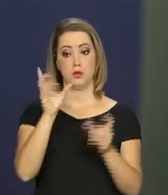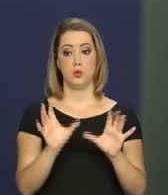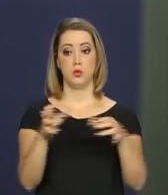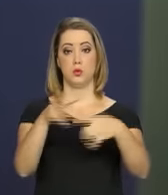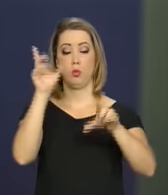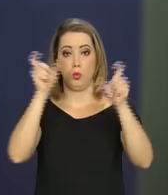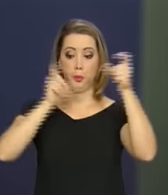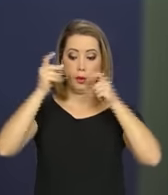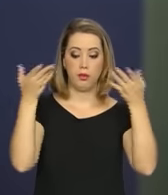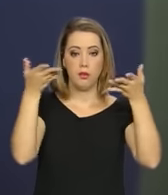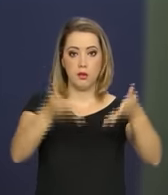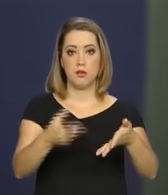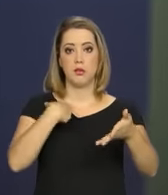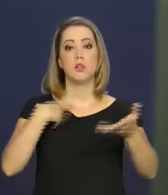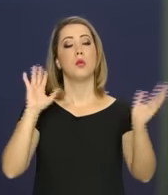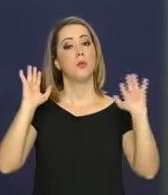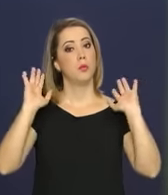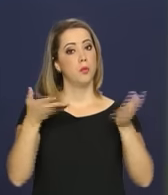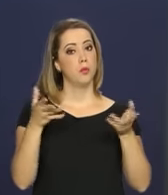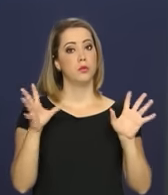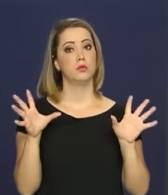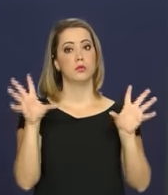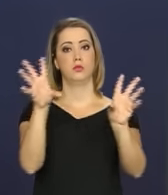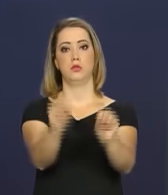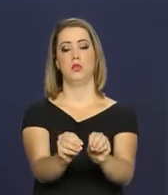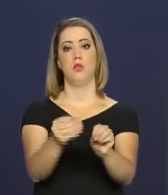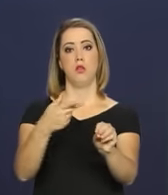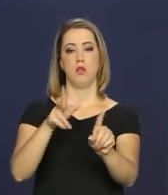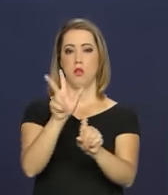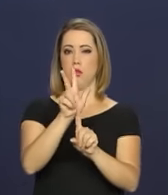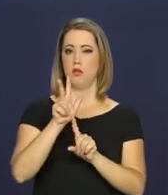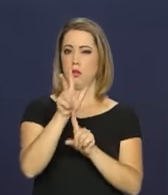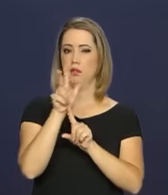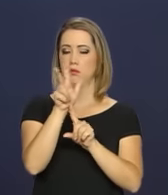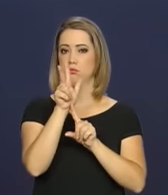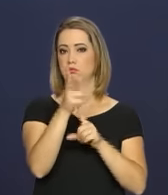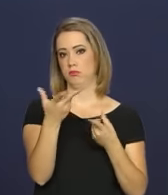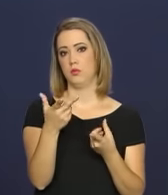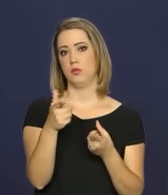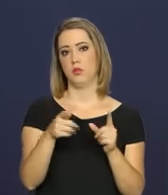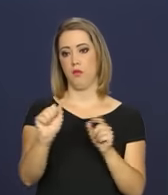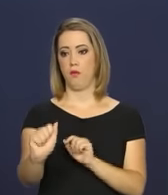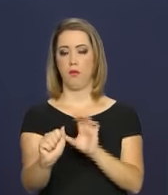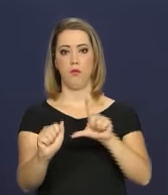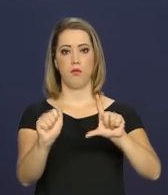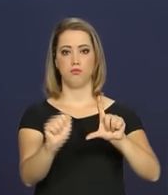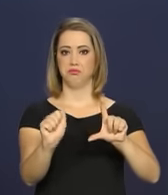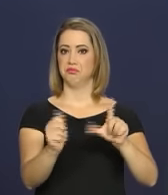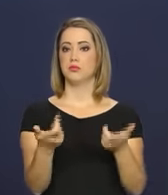está em processo o desligamento da do sinal de TV analógico eh então esses esse esses